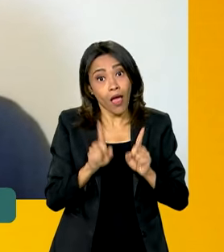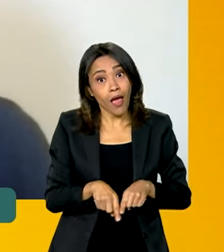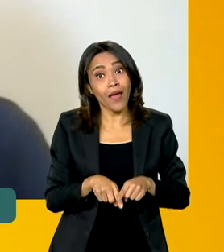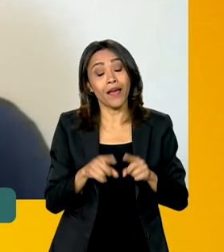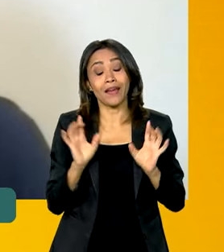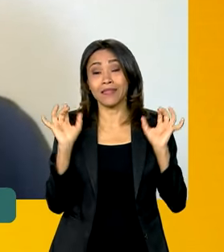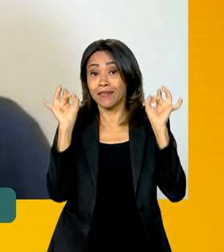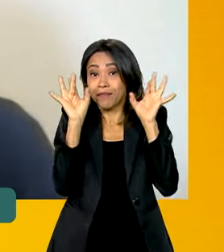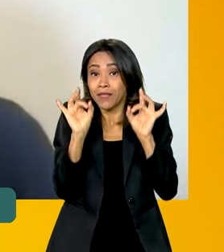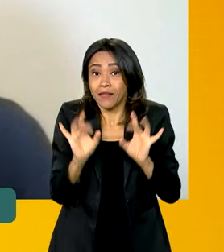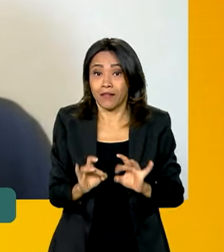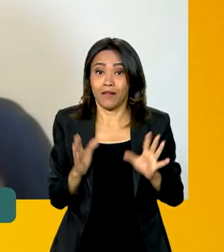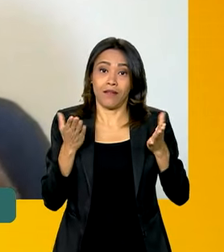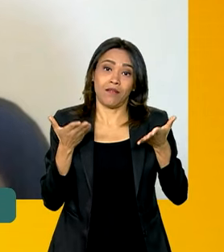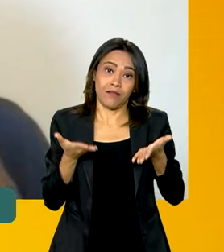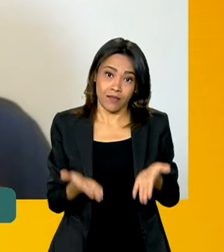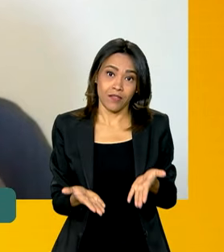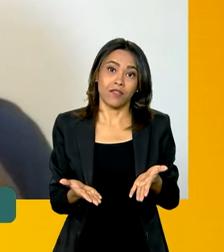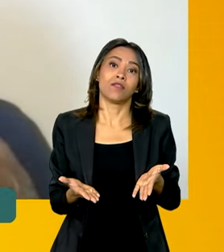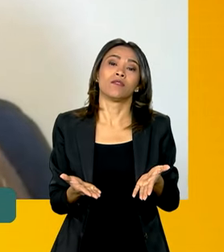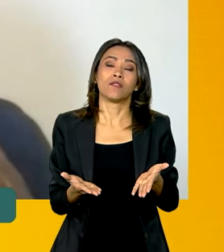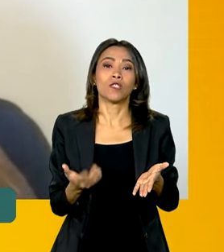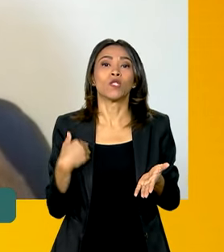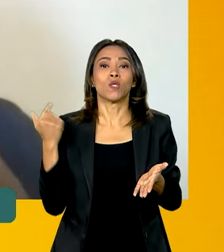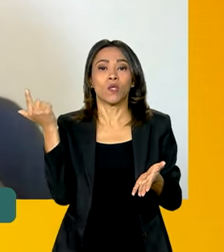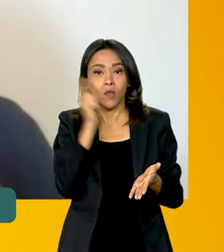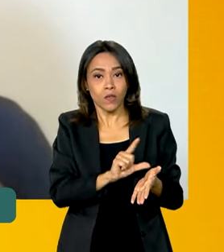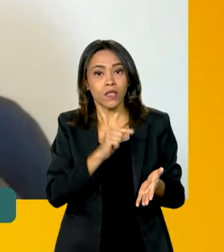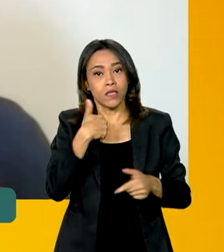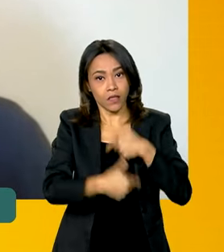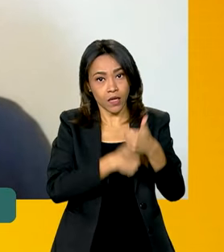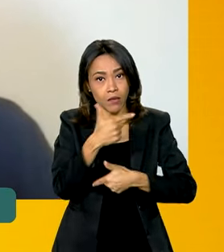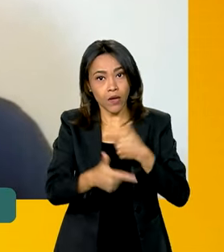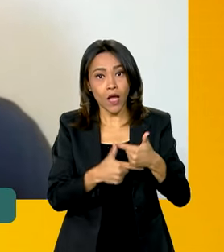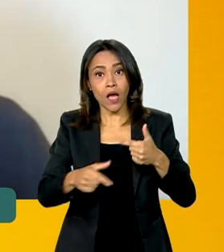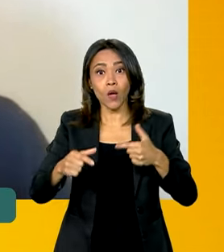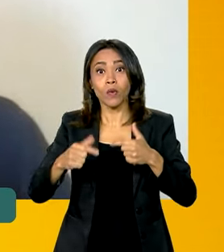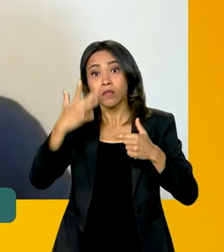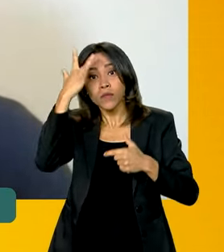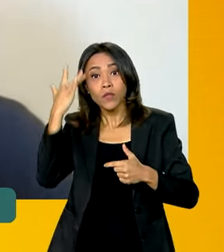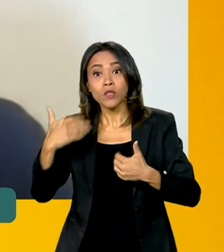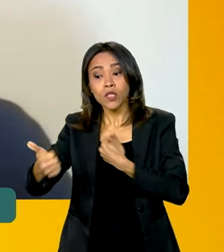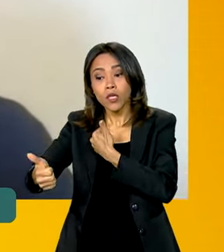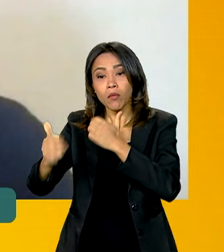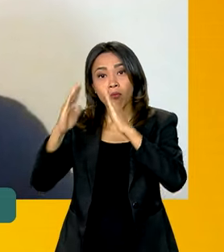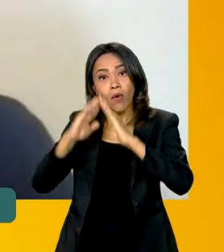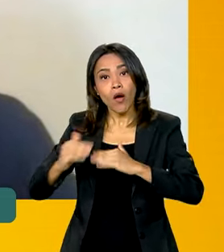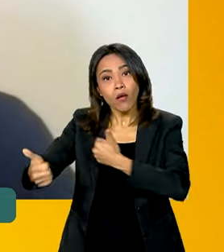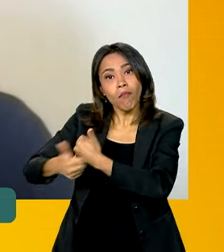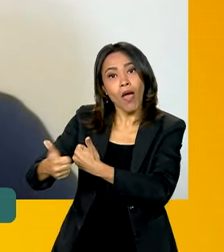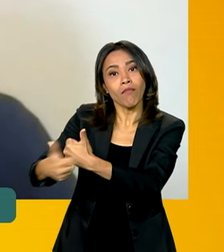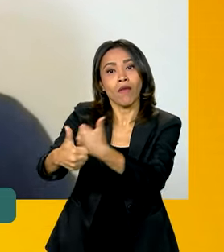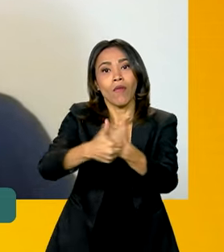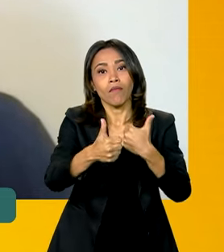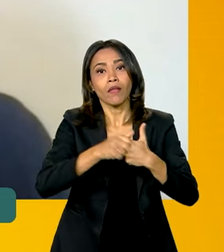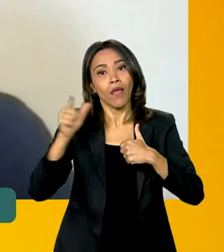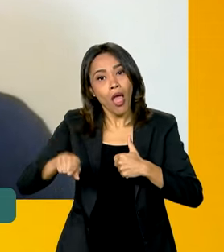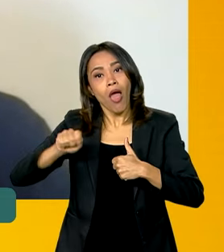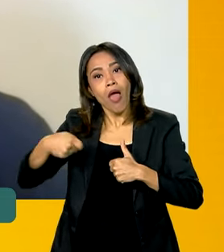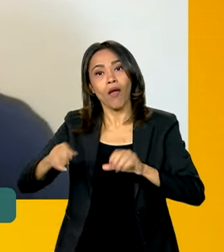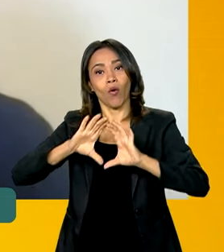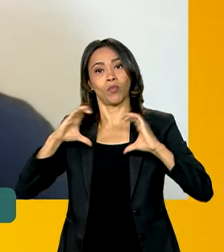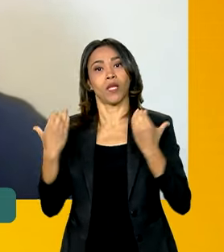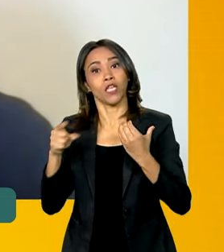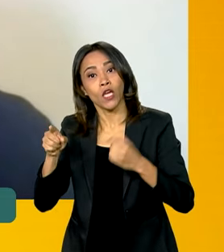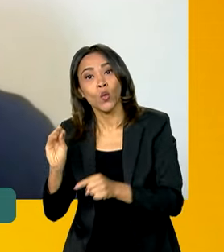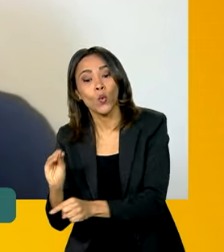privilégio, digamos assim, né, da gente conseguir trabalhar com as comunidades locais, que são as suas verdadeiras guardiões até